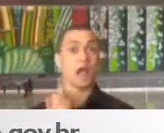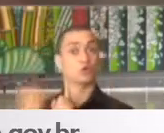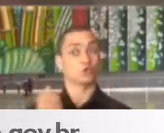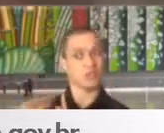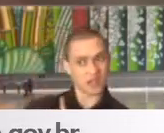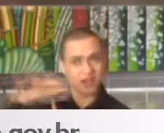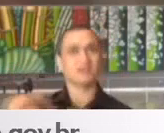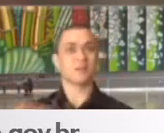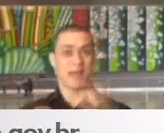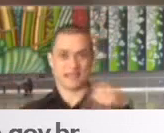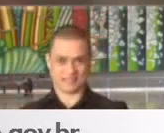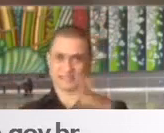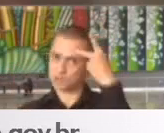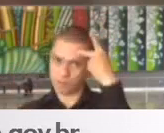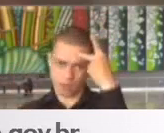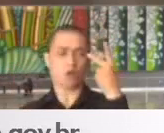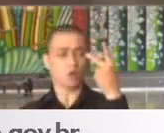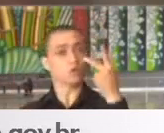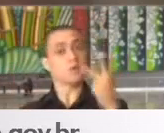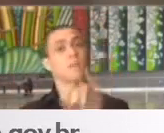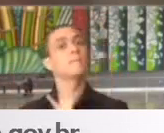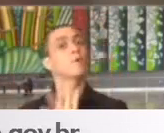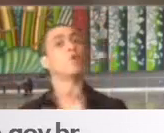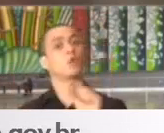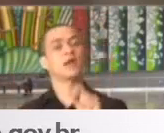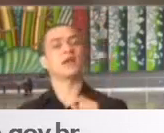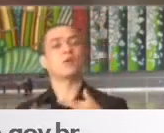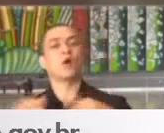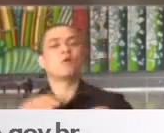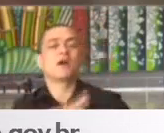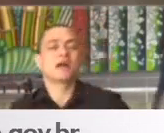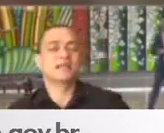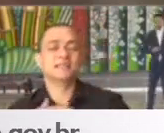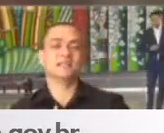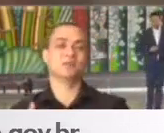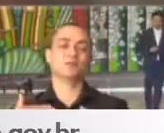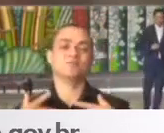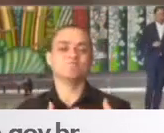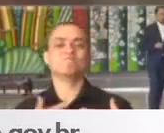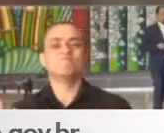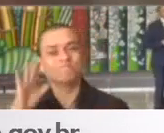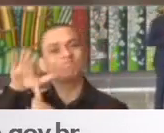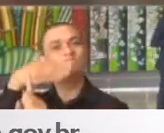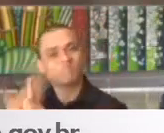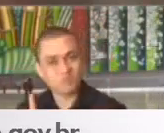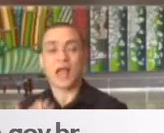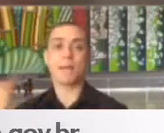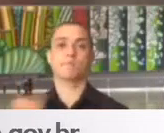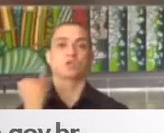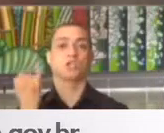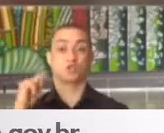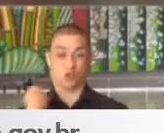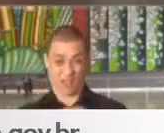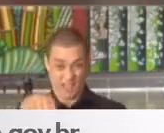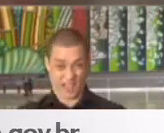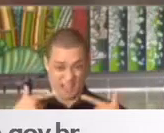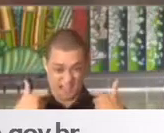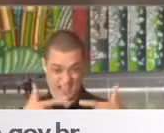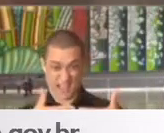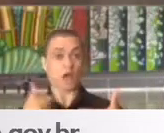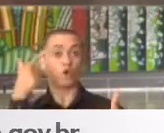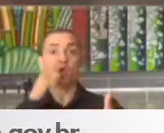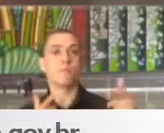em São Paulo, numa demonstração de carinho, de afeto e de reconhecimento de que nós só venceremos esta